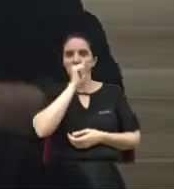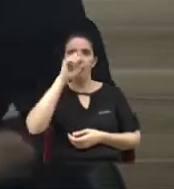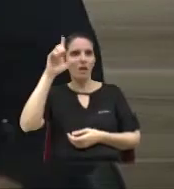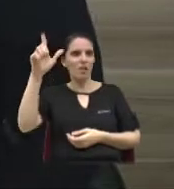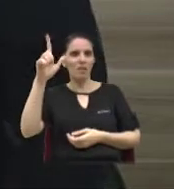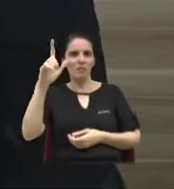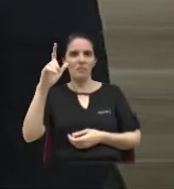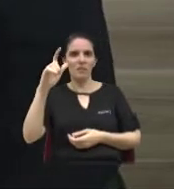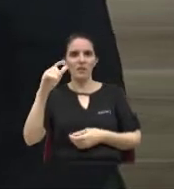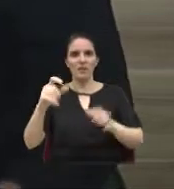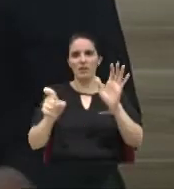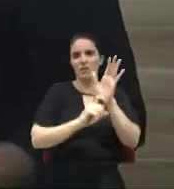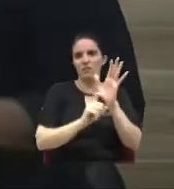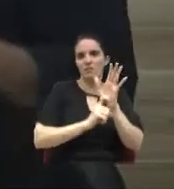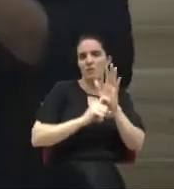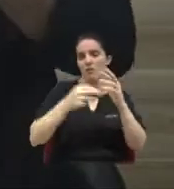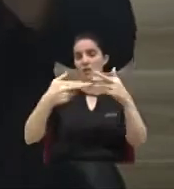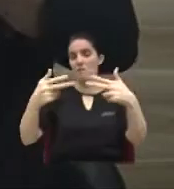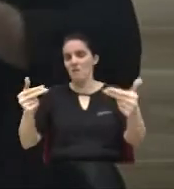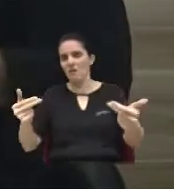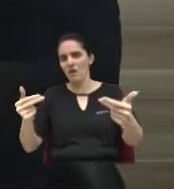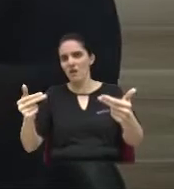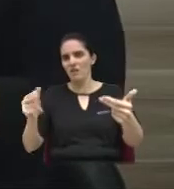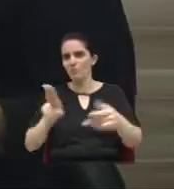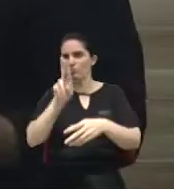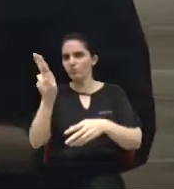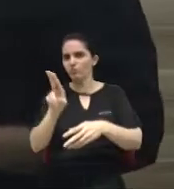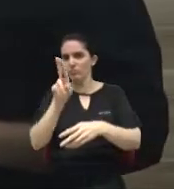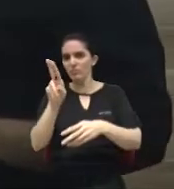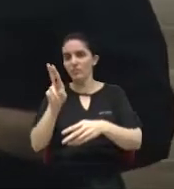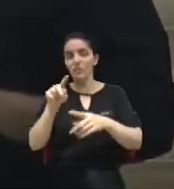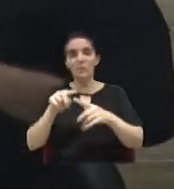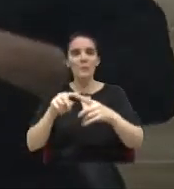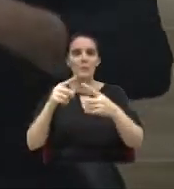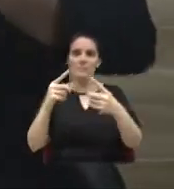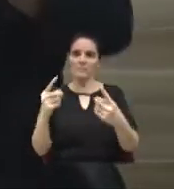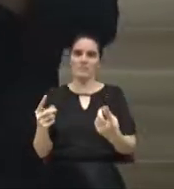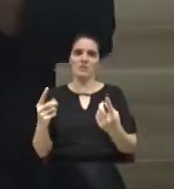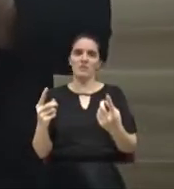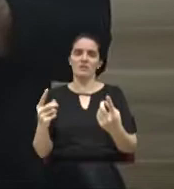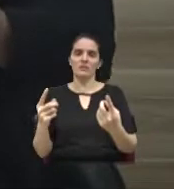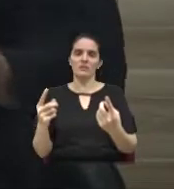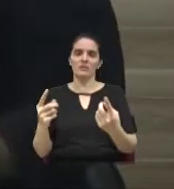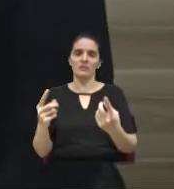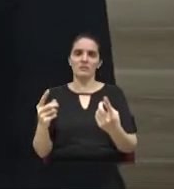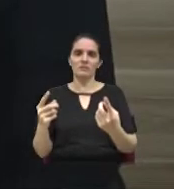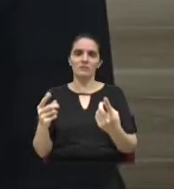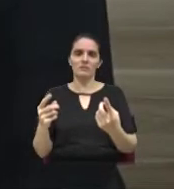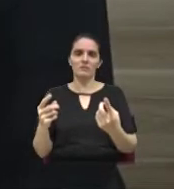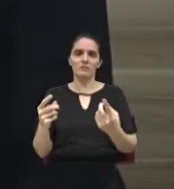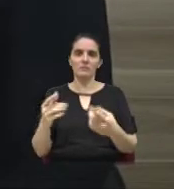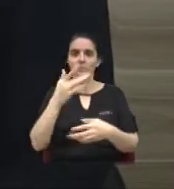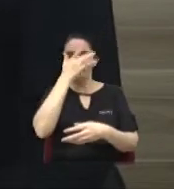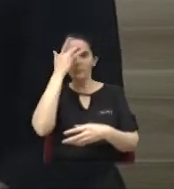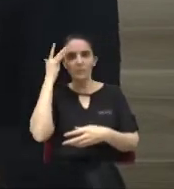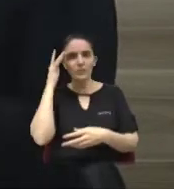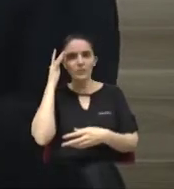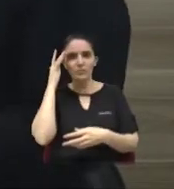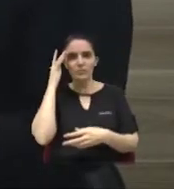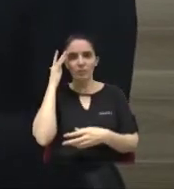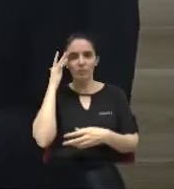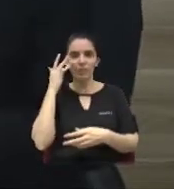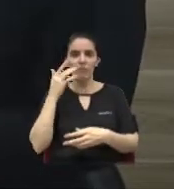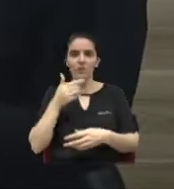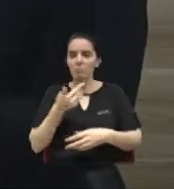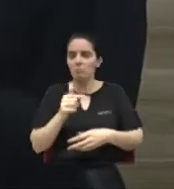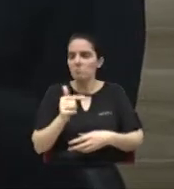para a criminalidade, quando na verdade a única opção que ele tem é a gandaia. Quer dizer, não existe